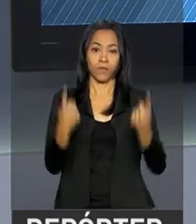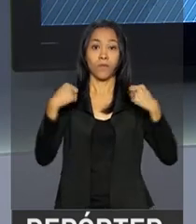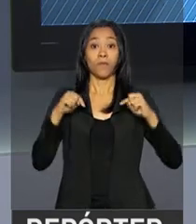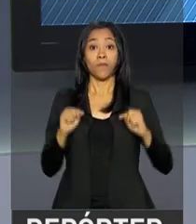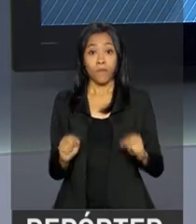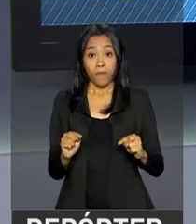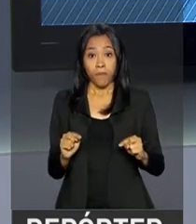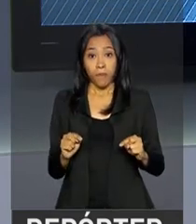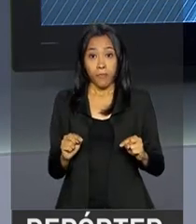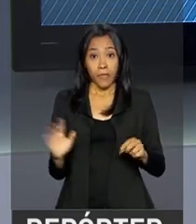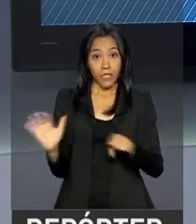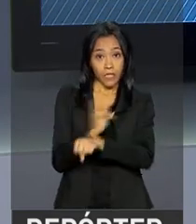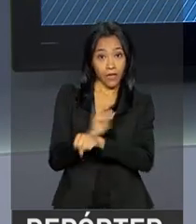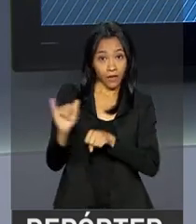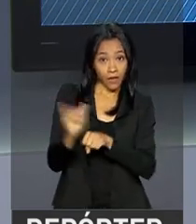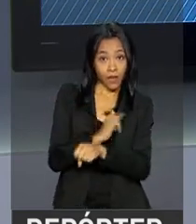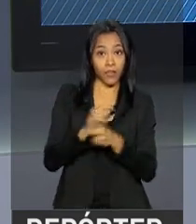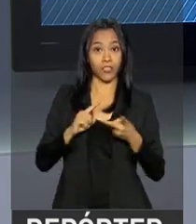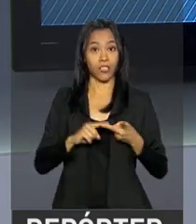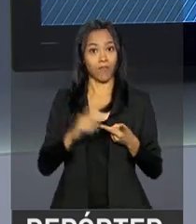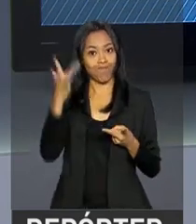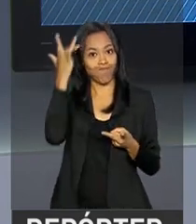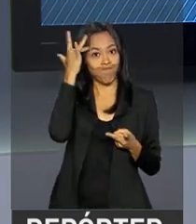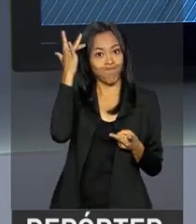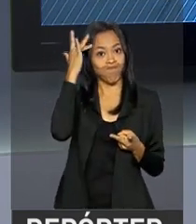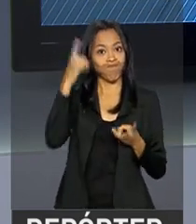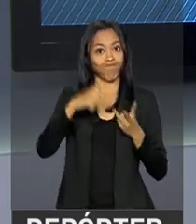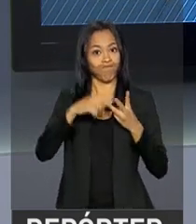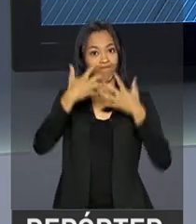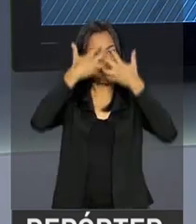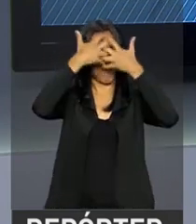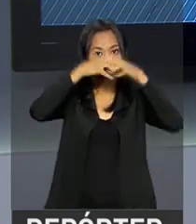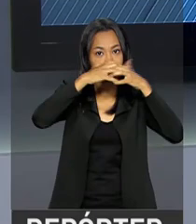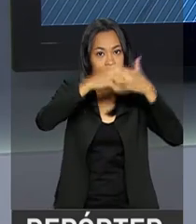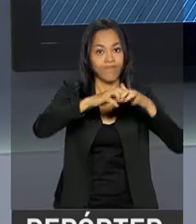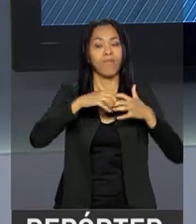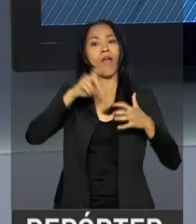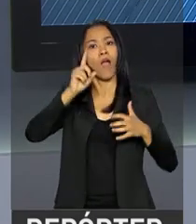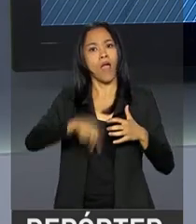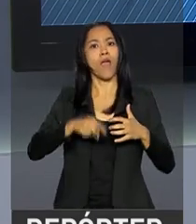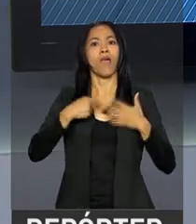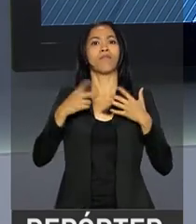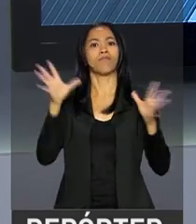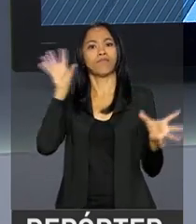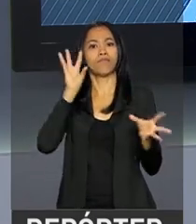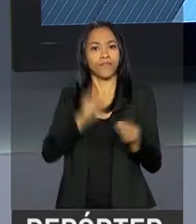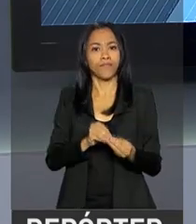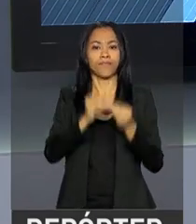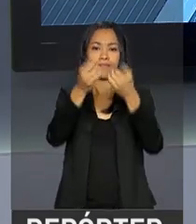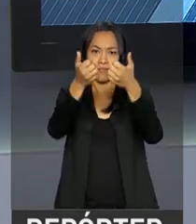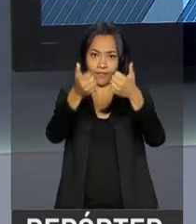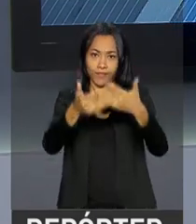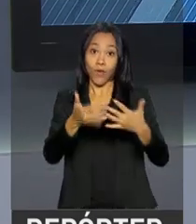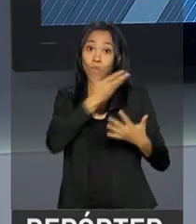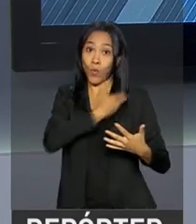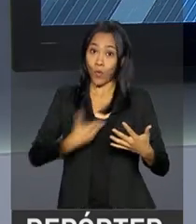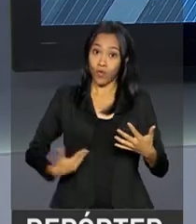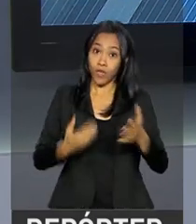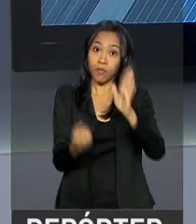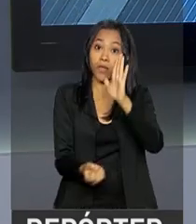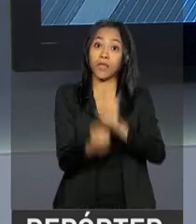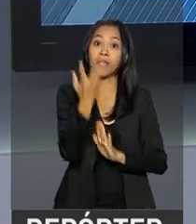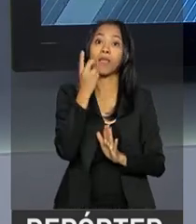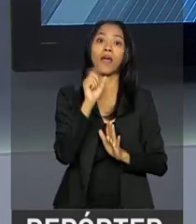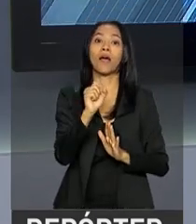Estratégia, modernidade e racionalidade. Esses foram alguns dos conceitos adotados pelo governo para criar o